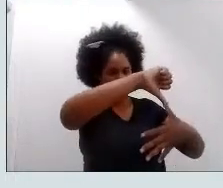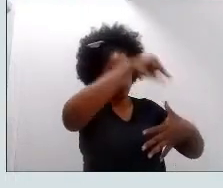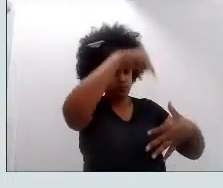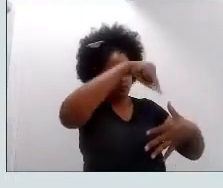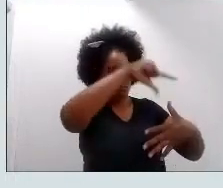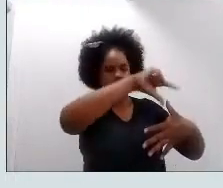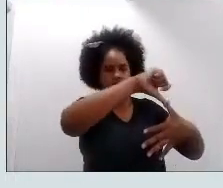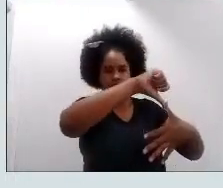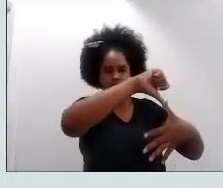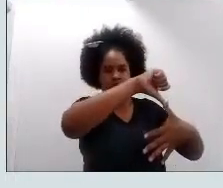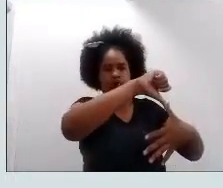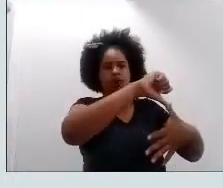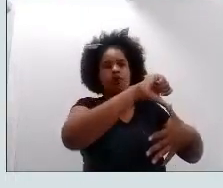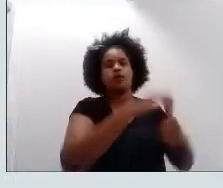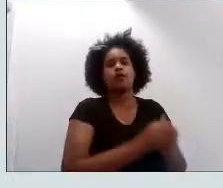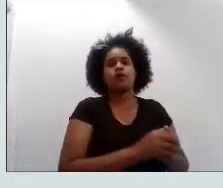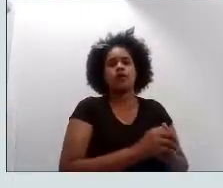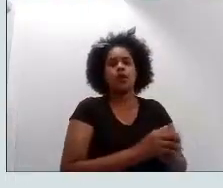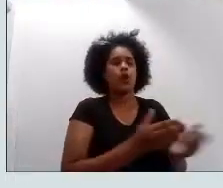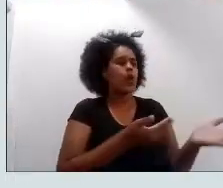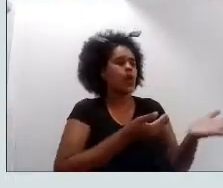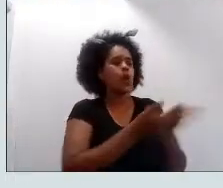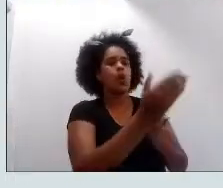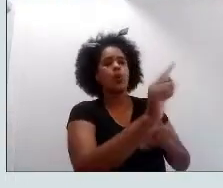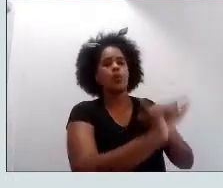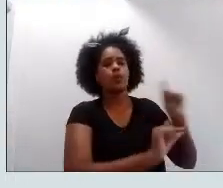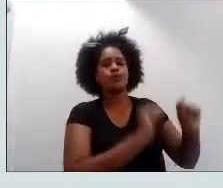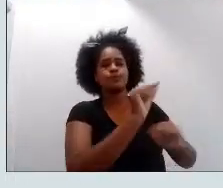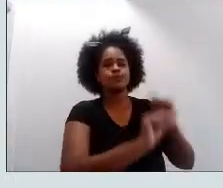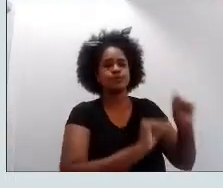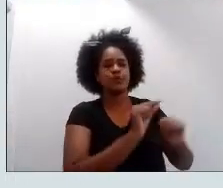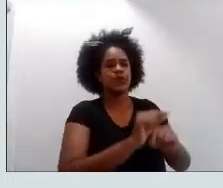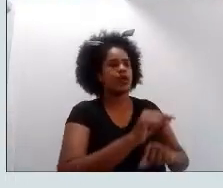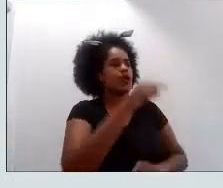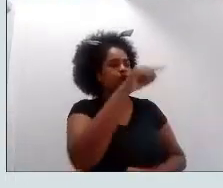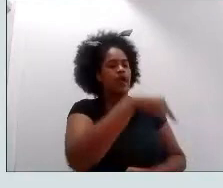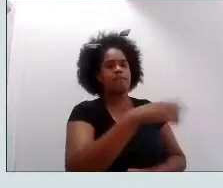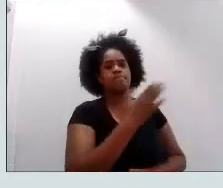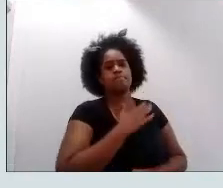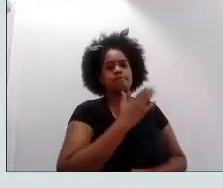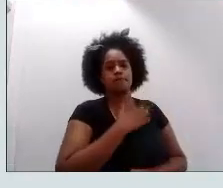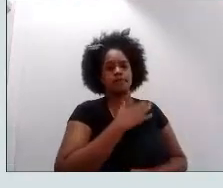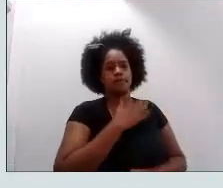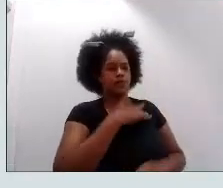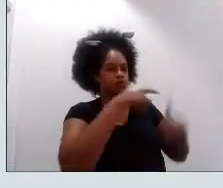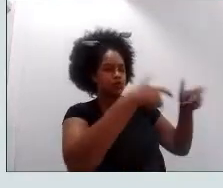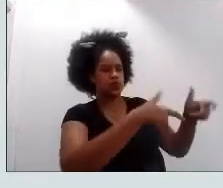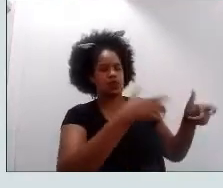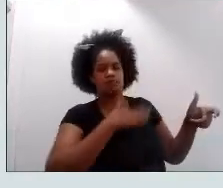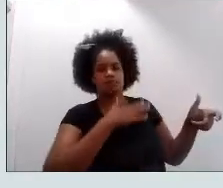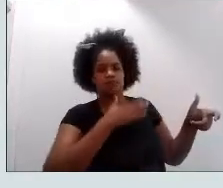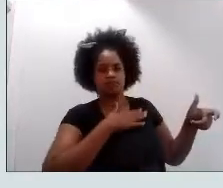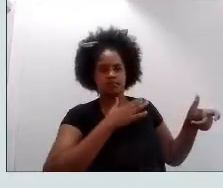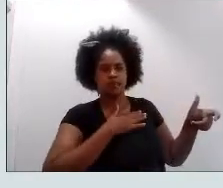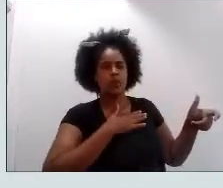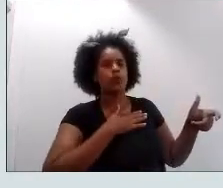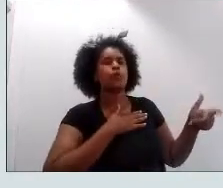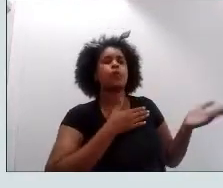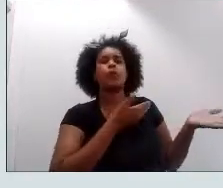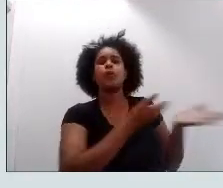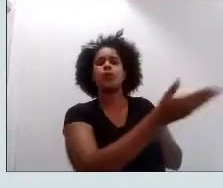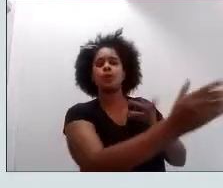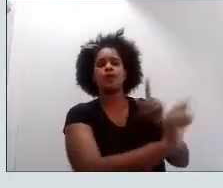seu território, né? Eles começam a dizer, ali agora é a nossa terra. Começam a organizar